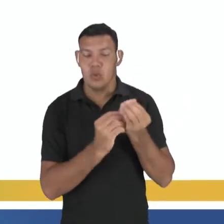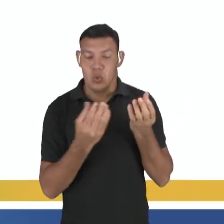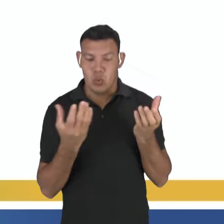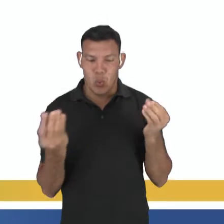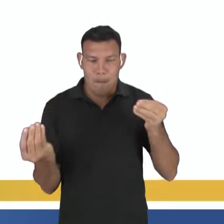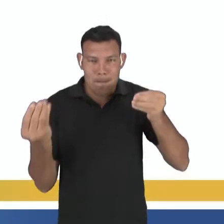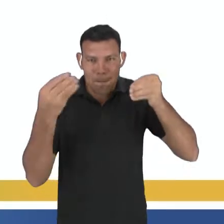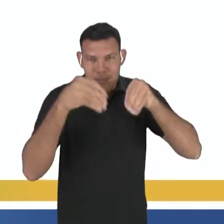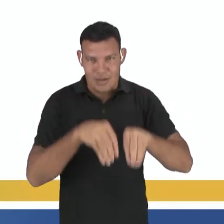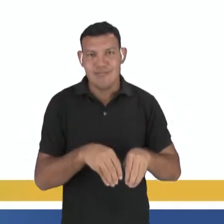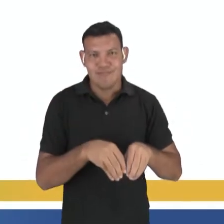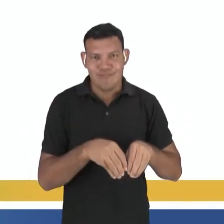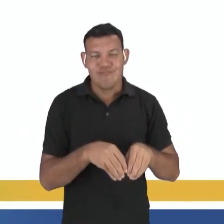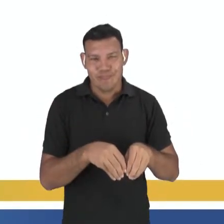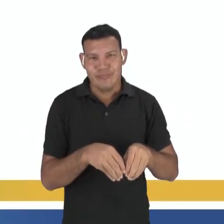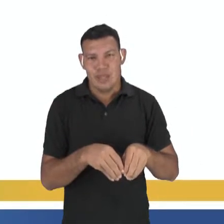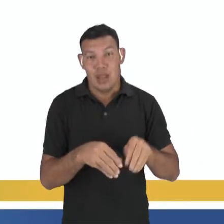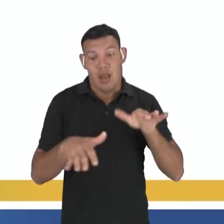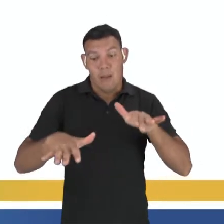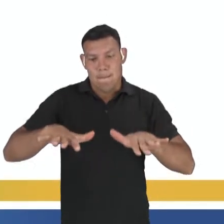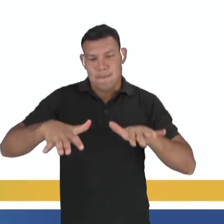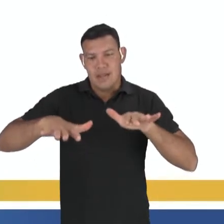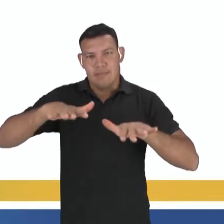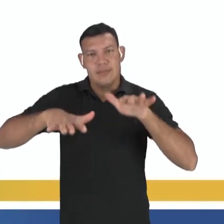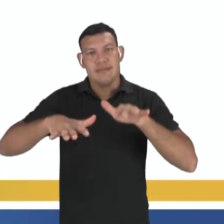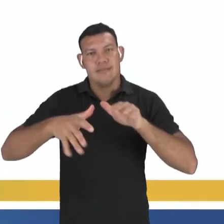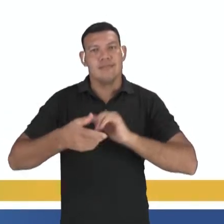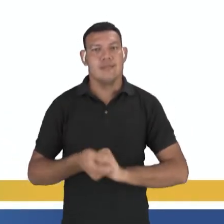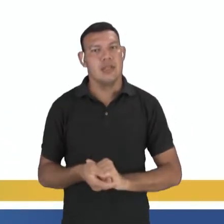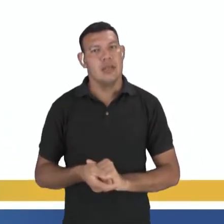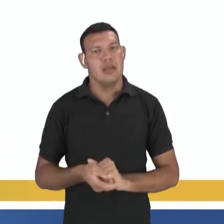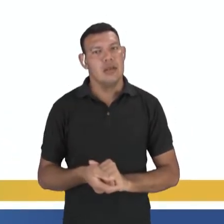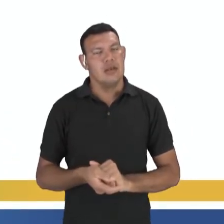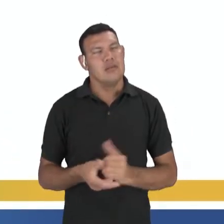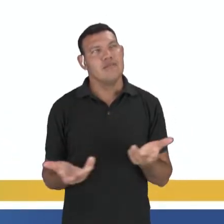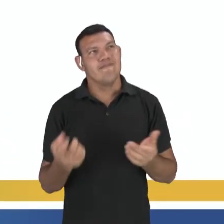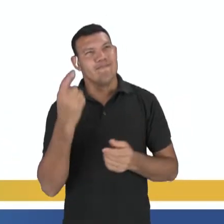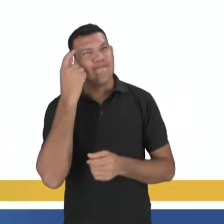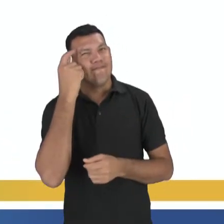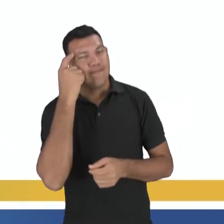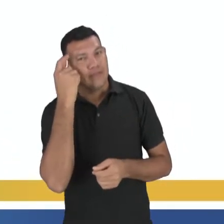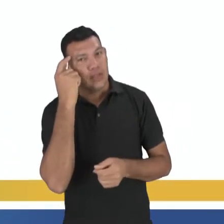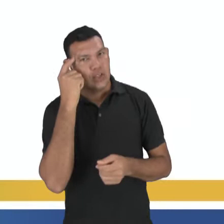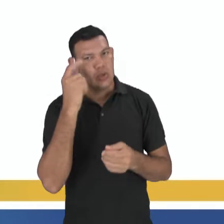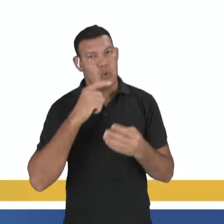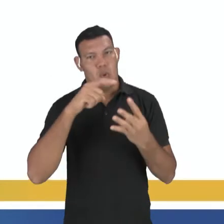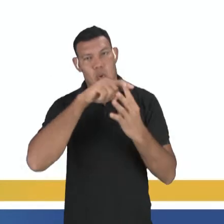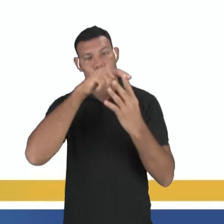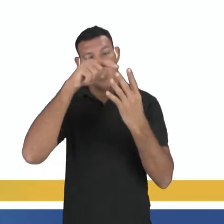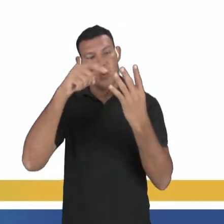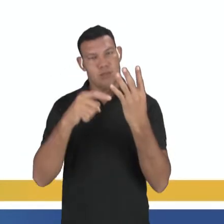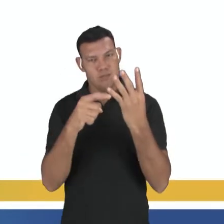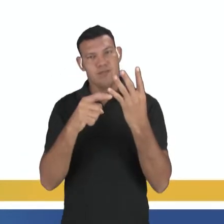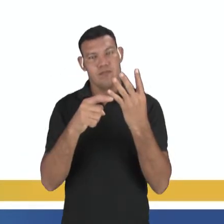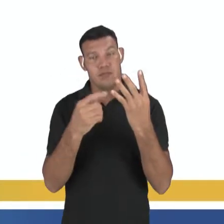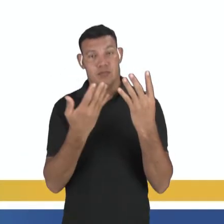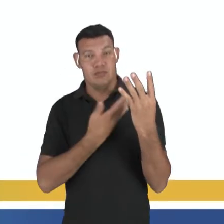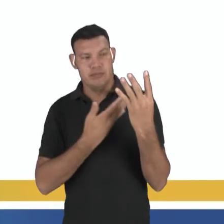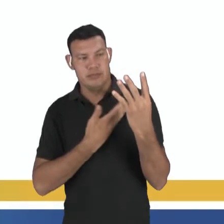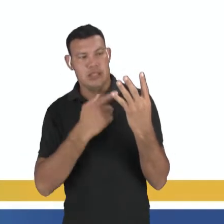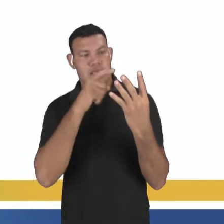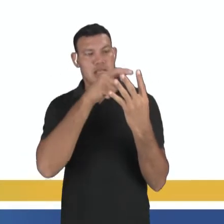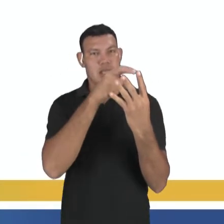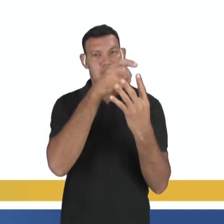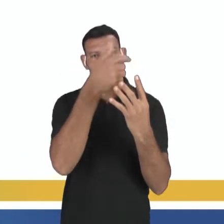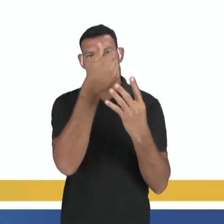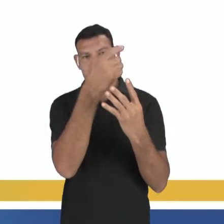representados pelo valor numérico dessa média. Por exemplo, suponha que você tenha 4 amigos, um com idade 15,